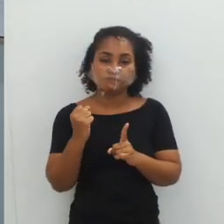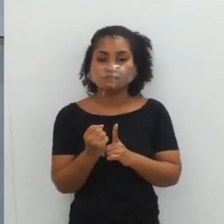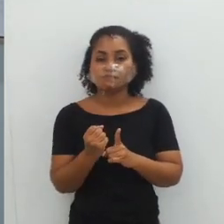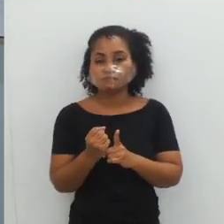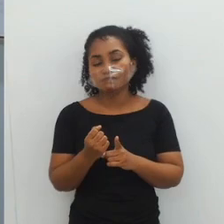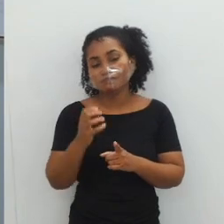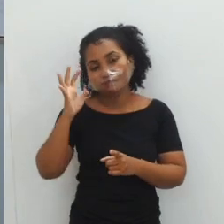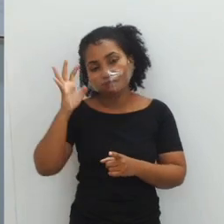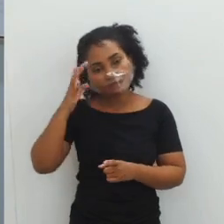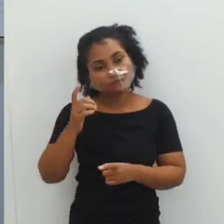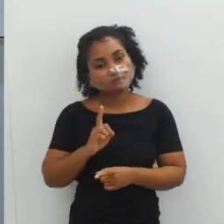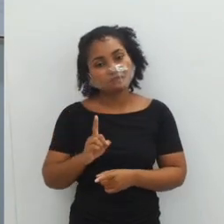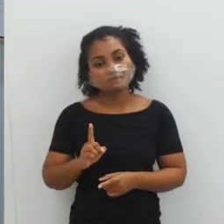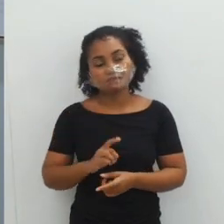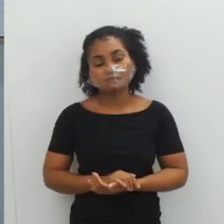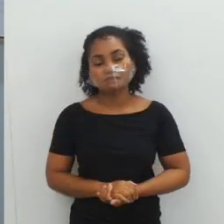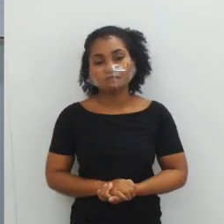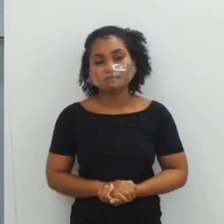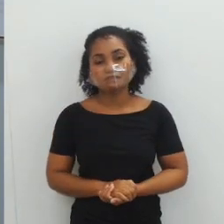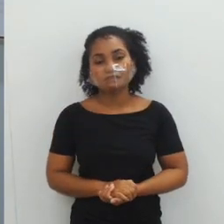são sanadas.